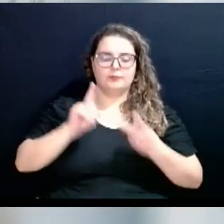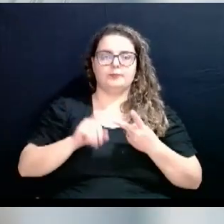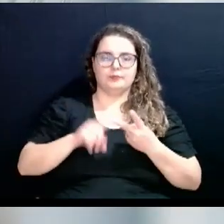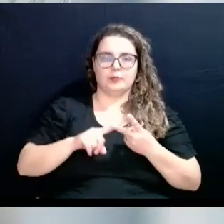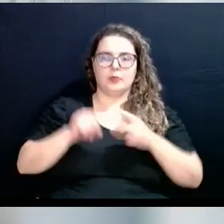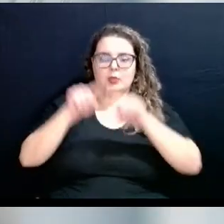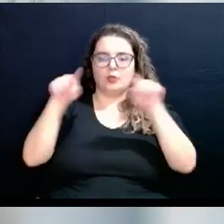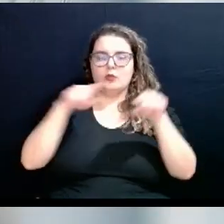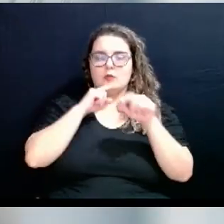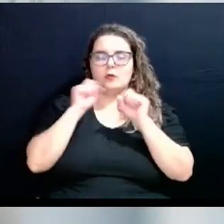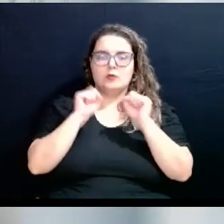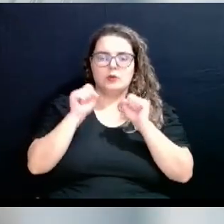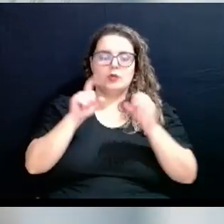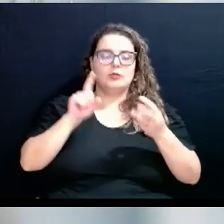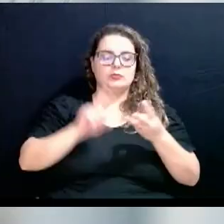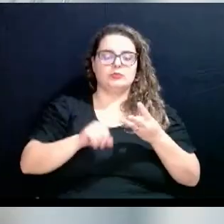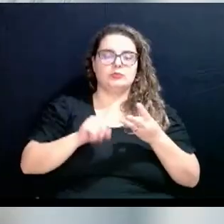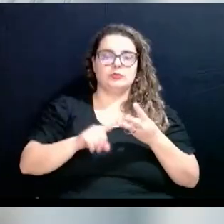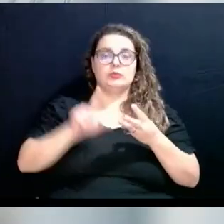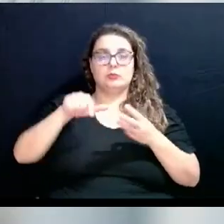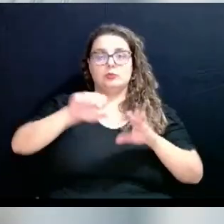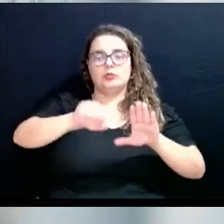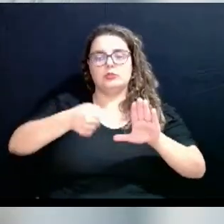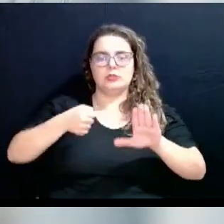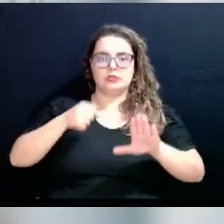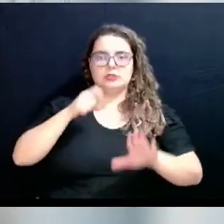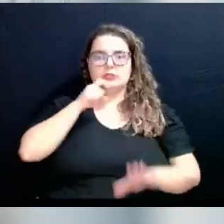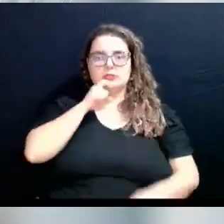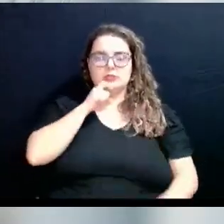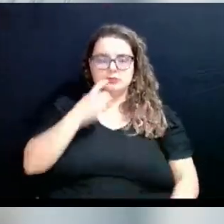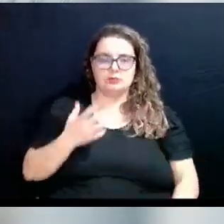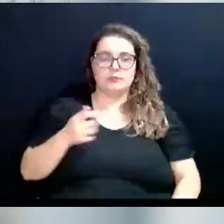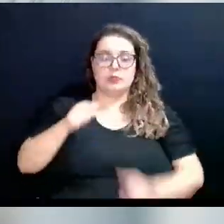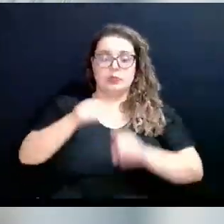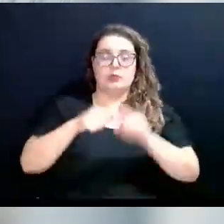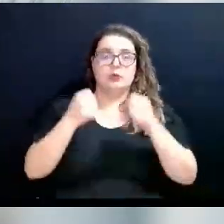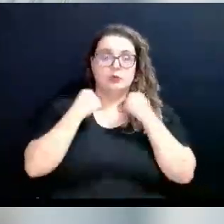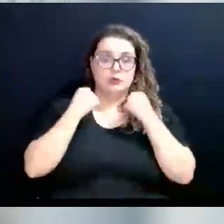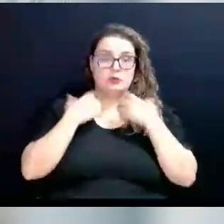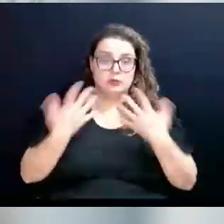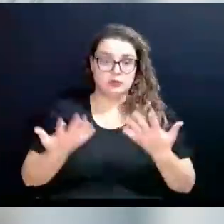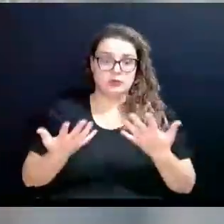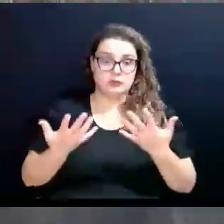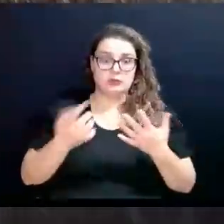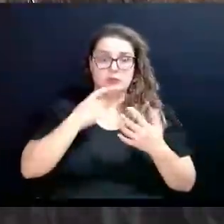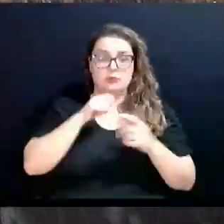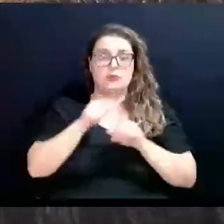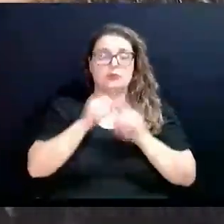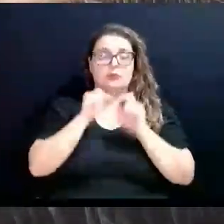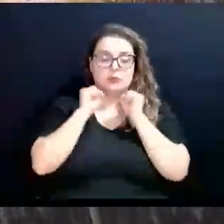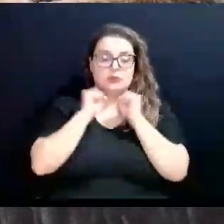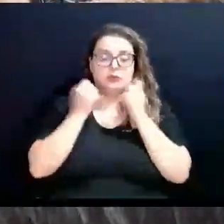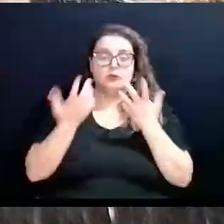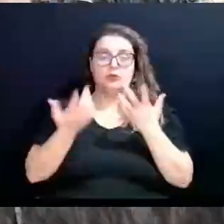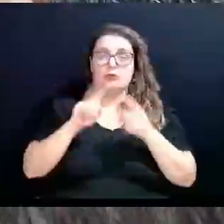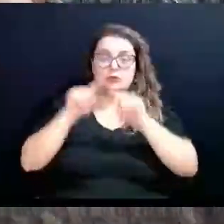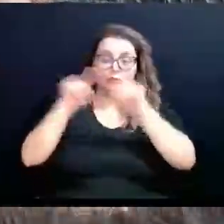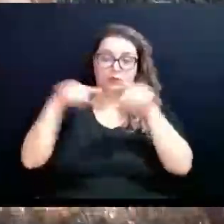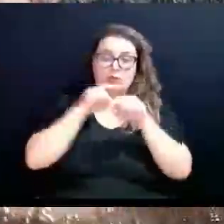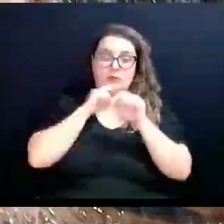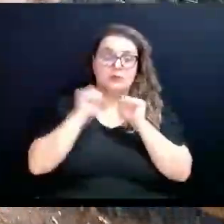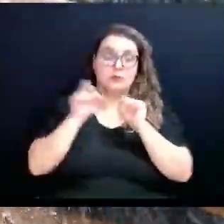gasta, depois o ar-condicionado e depois a geladeira. Então, no inverno, a gente não vai usar o ar-condicionado, mas